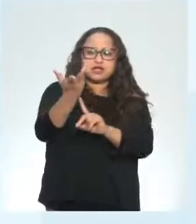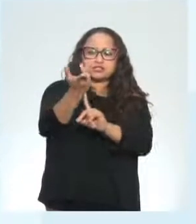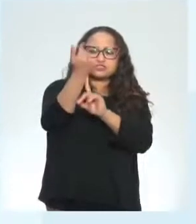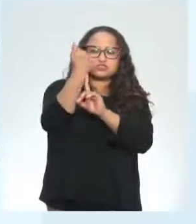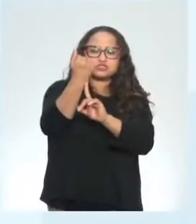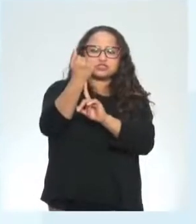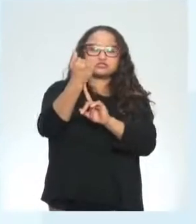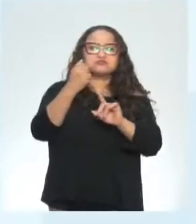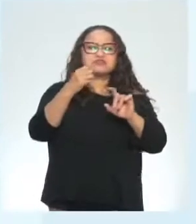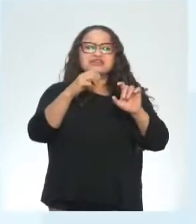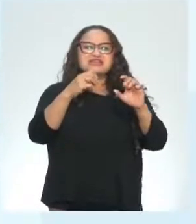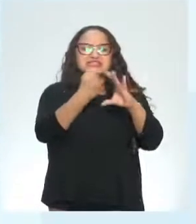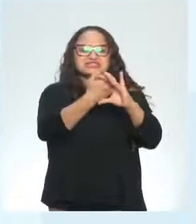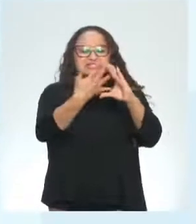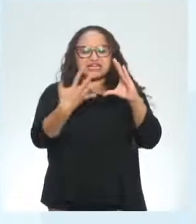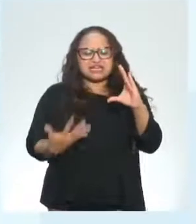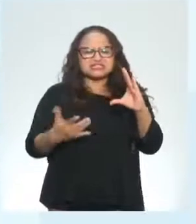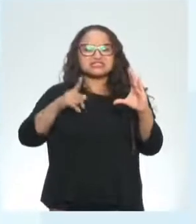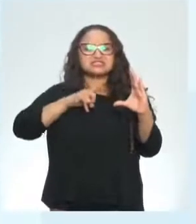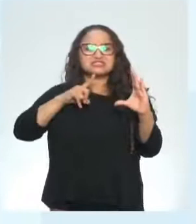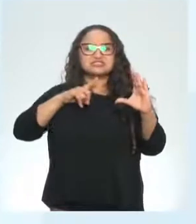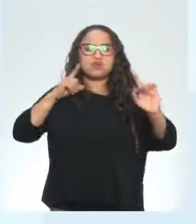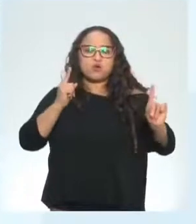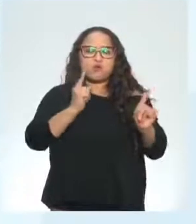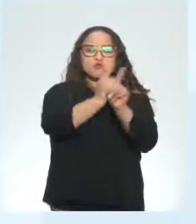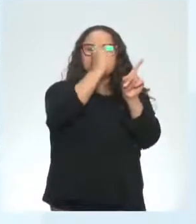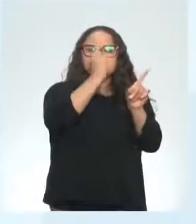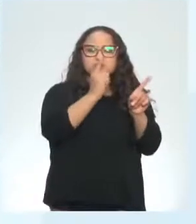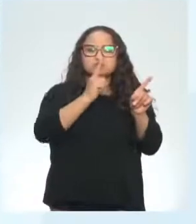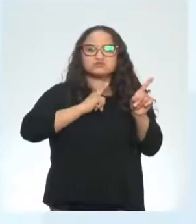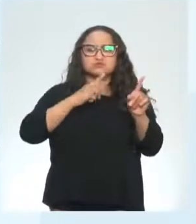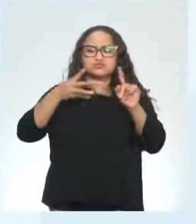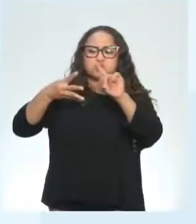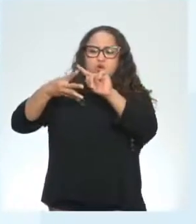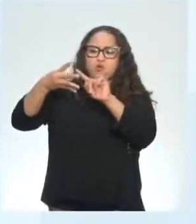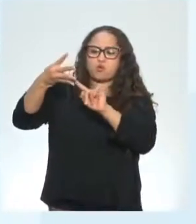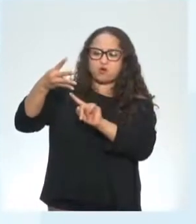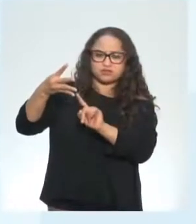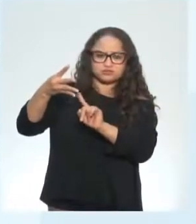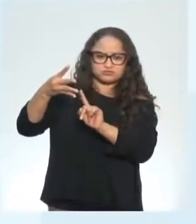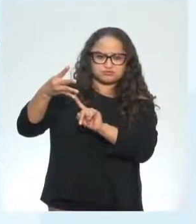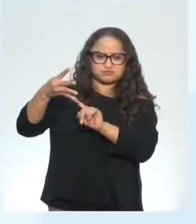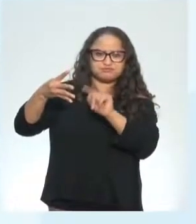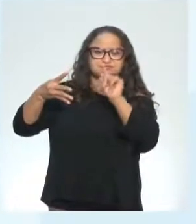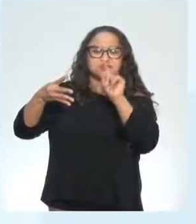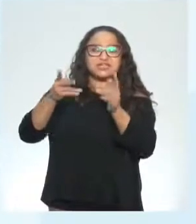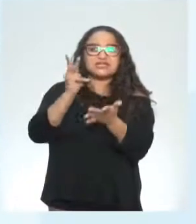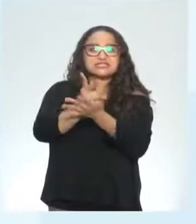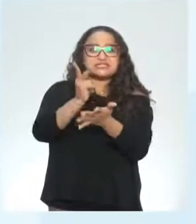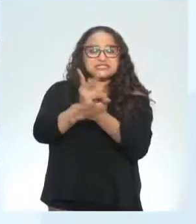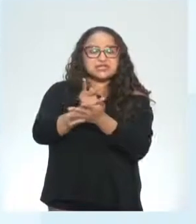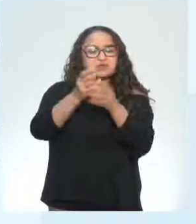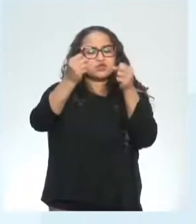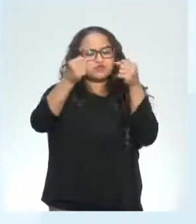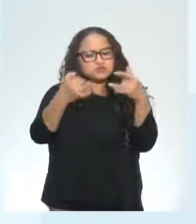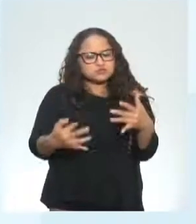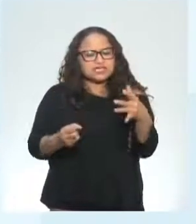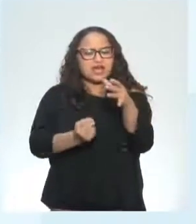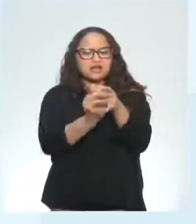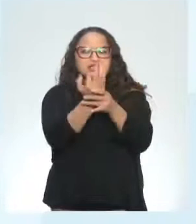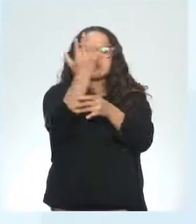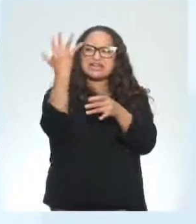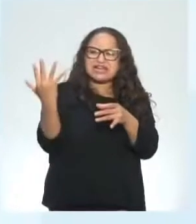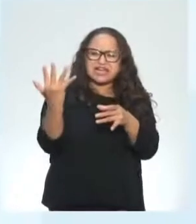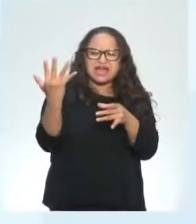elementos, geralmente, apresentam um encontro de 4 dimensões. Então, sempre que eu falar que eu vou criar uma obra, que